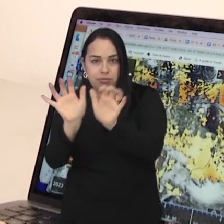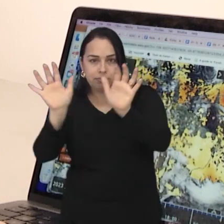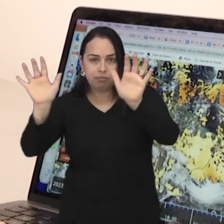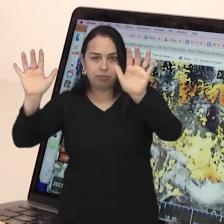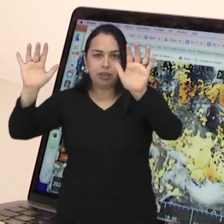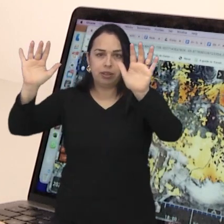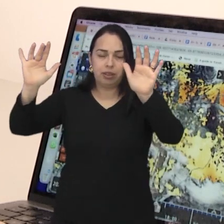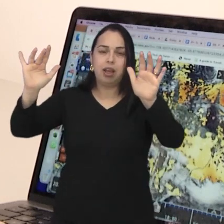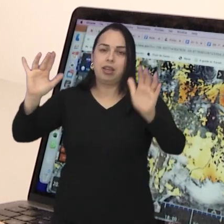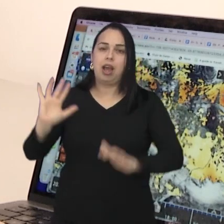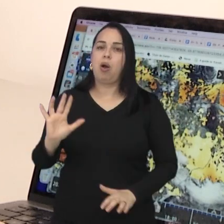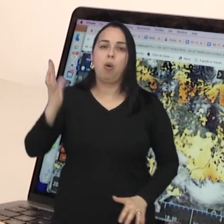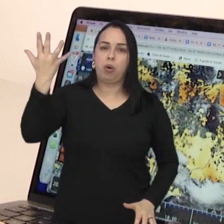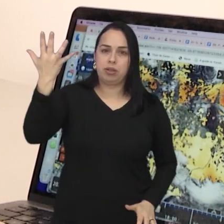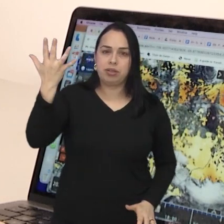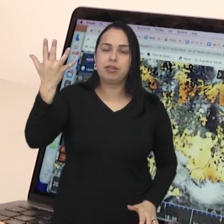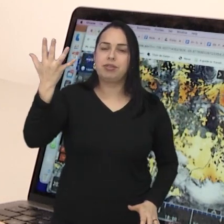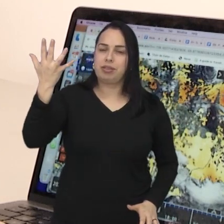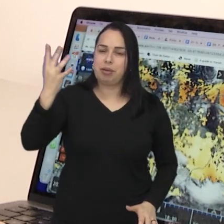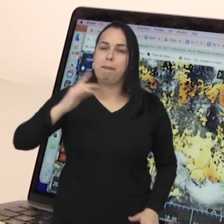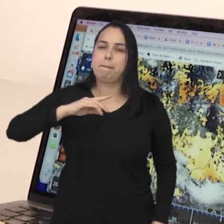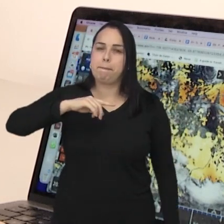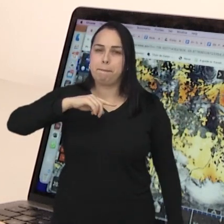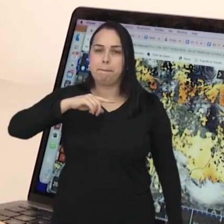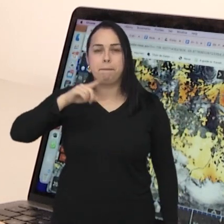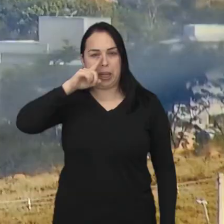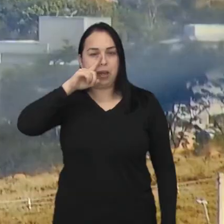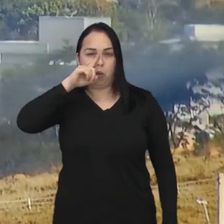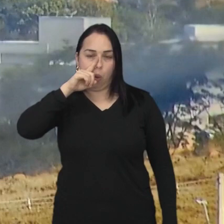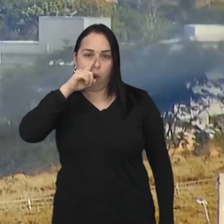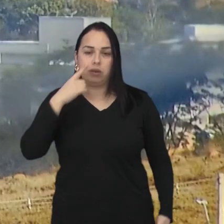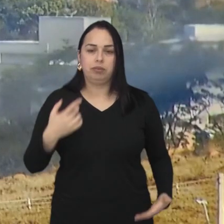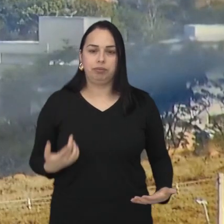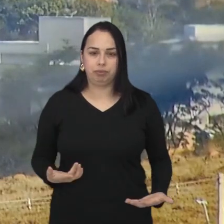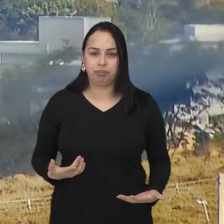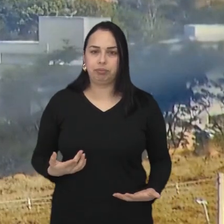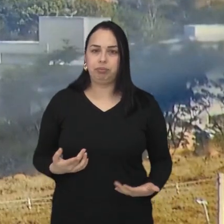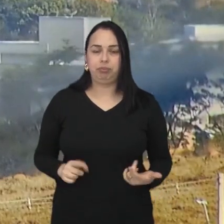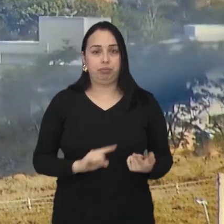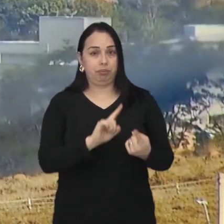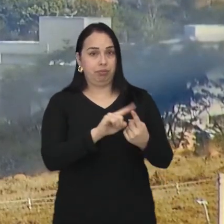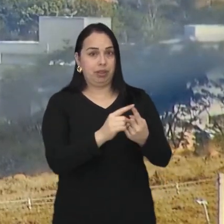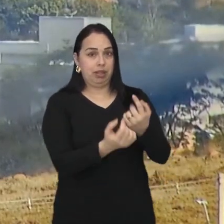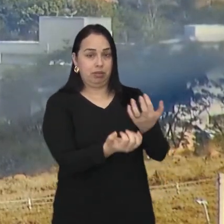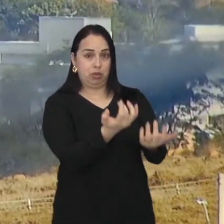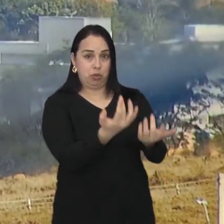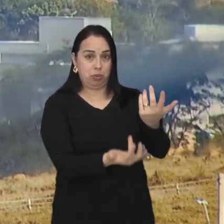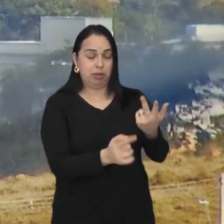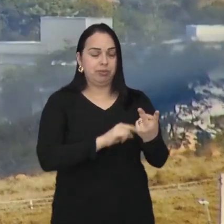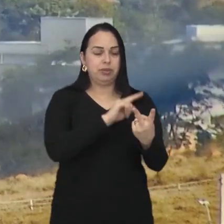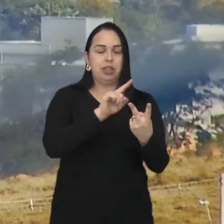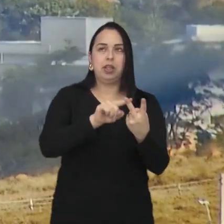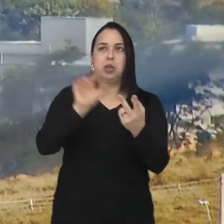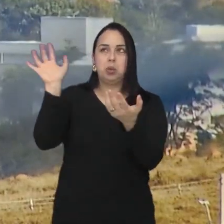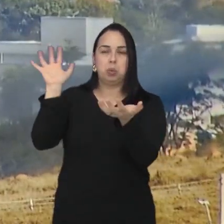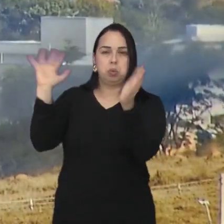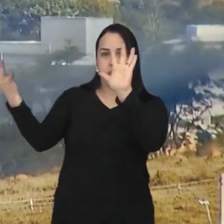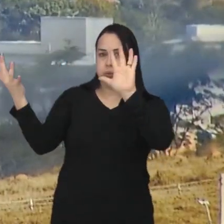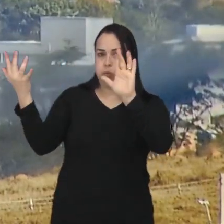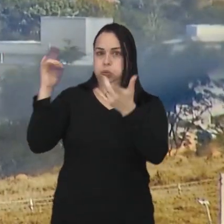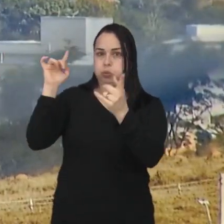nossa região aqui, ainda com índices muito altos, né? E com a soma de poluição e mudanças bruscas